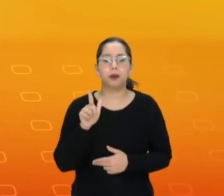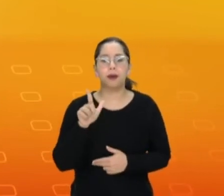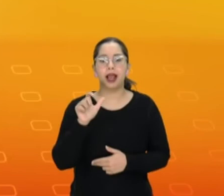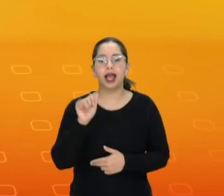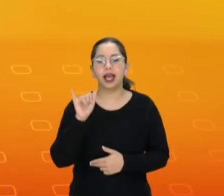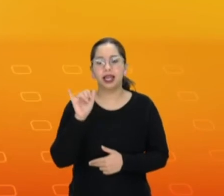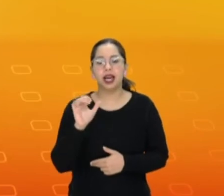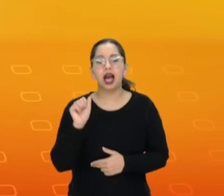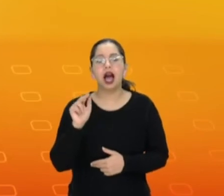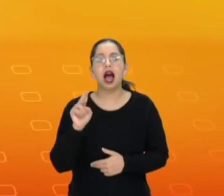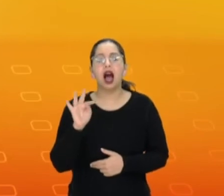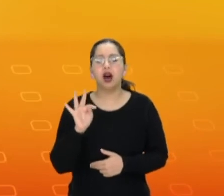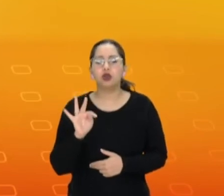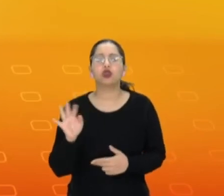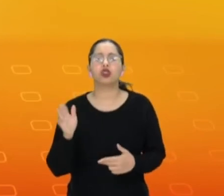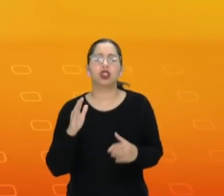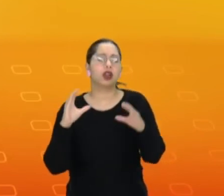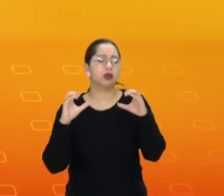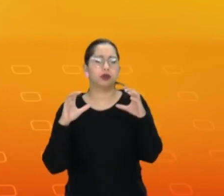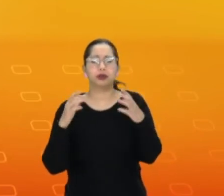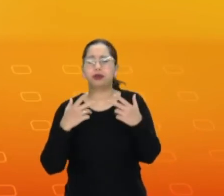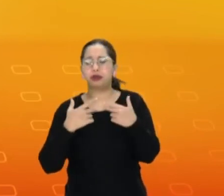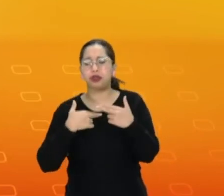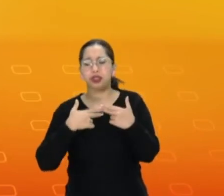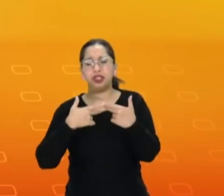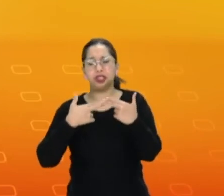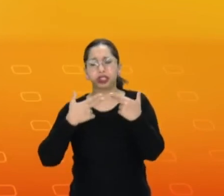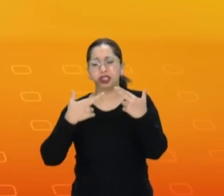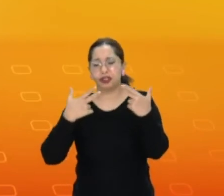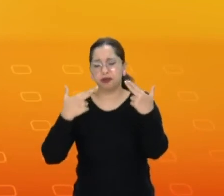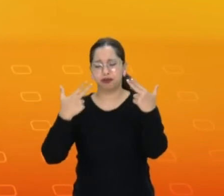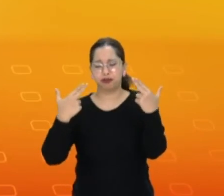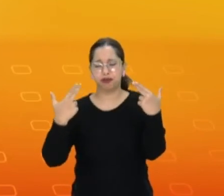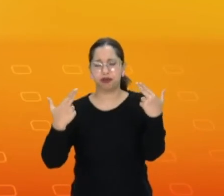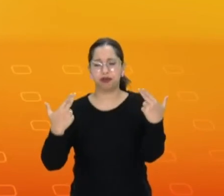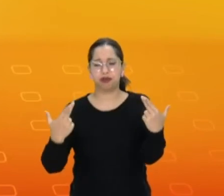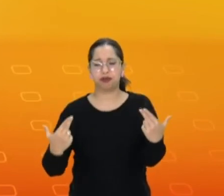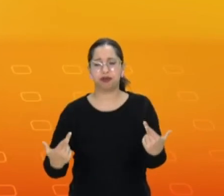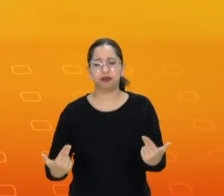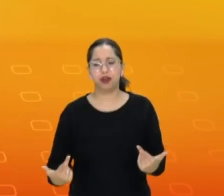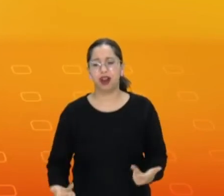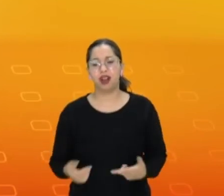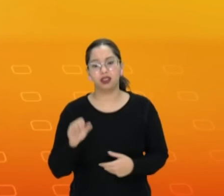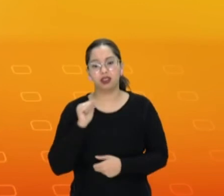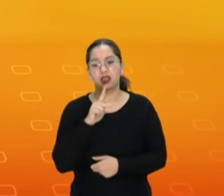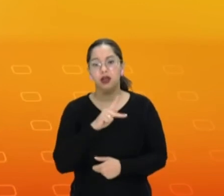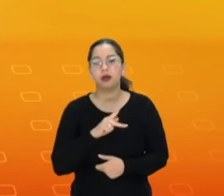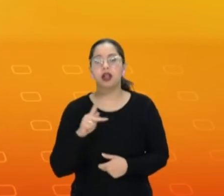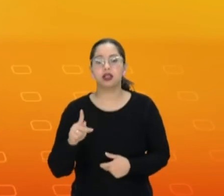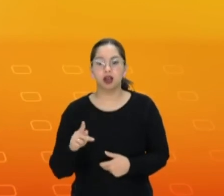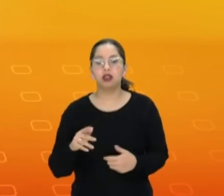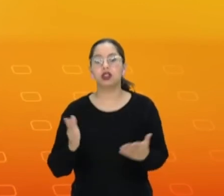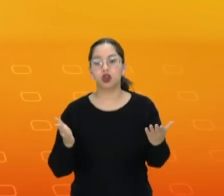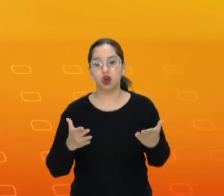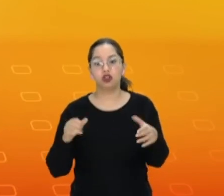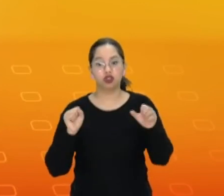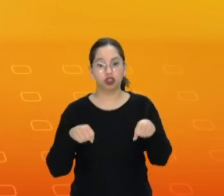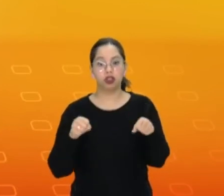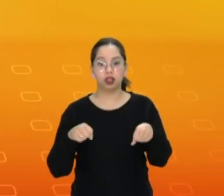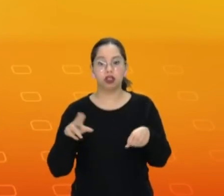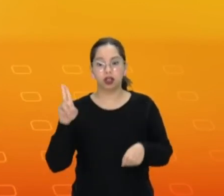na nuvem parte de mama então é uma série de aqui das três cores e fica a série de aplicações que hoje já totalmente